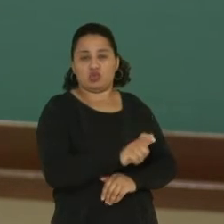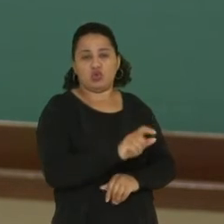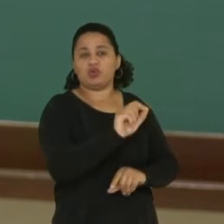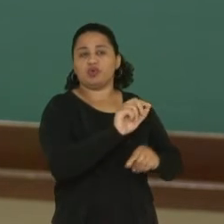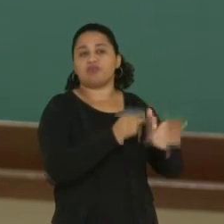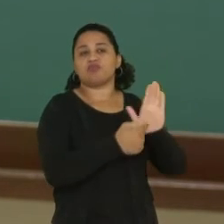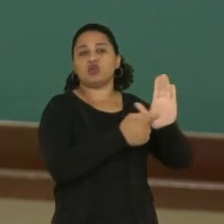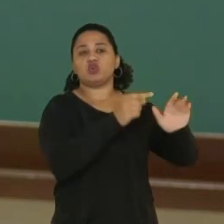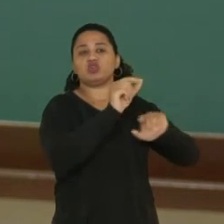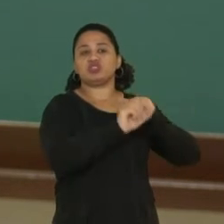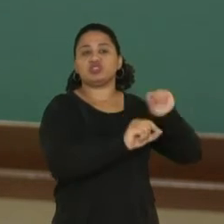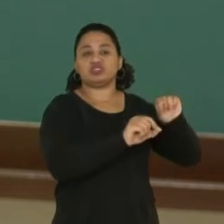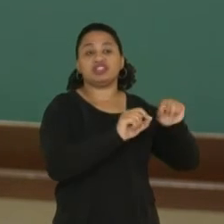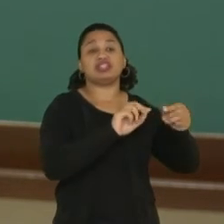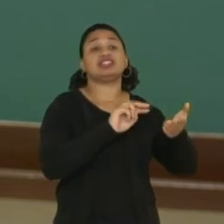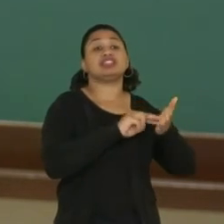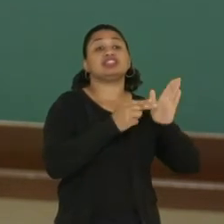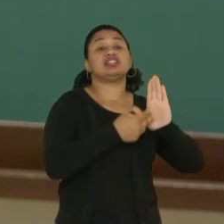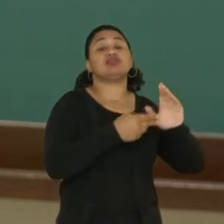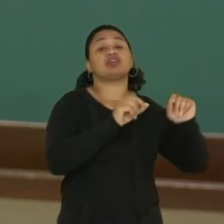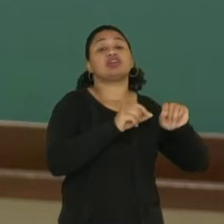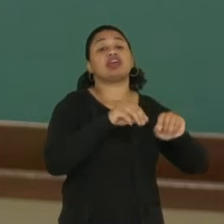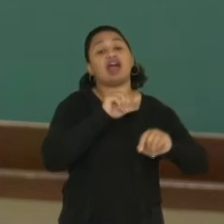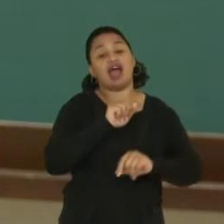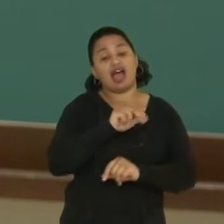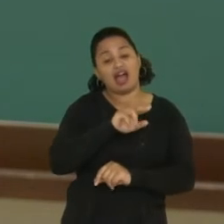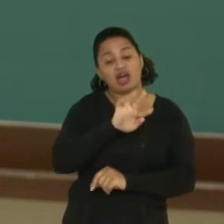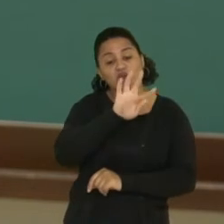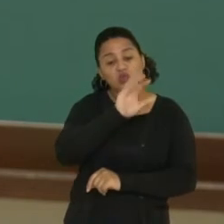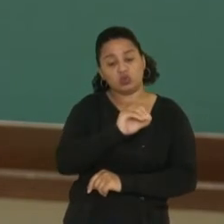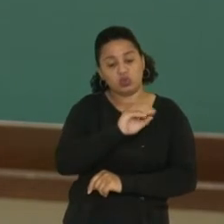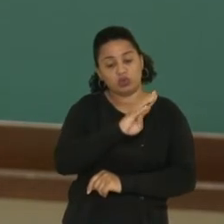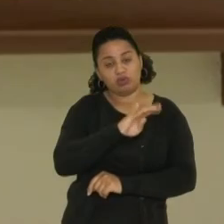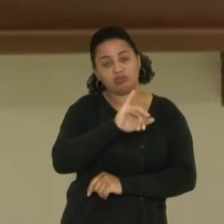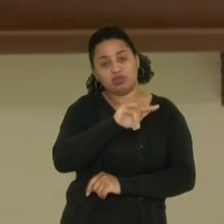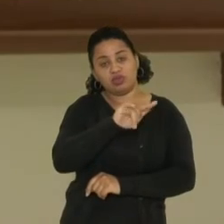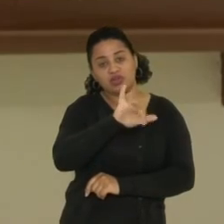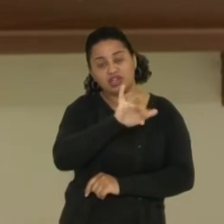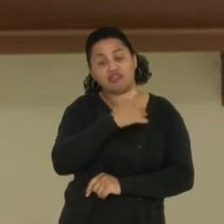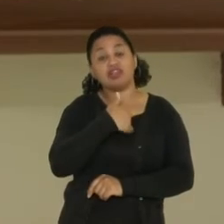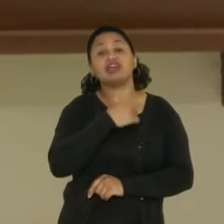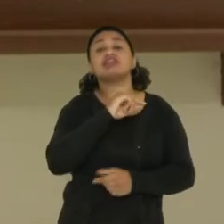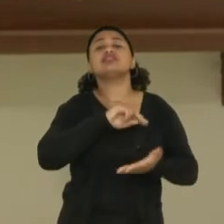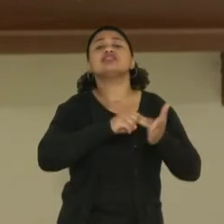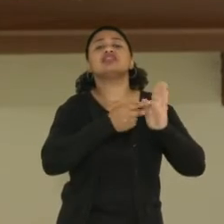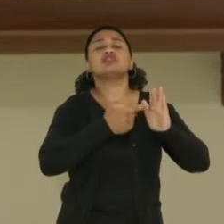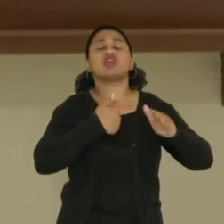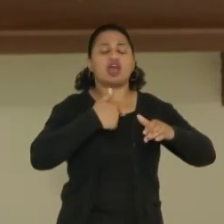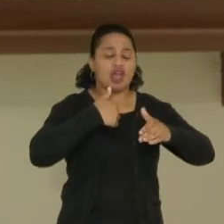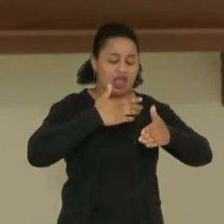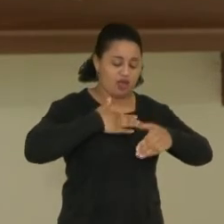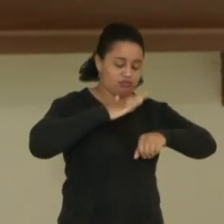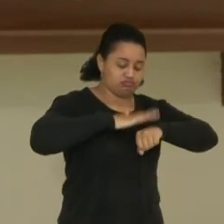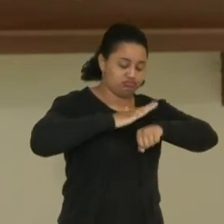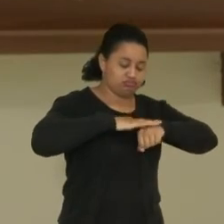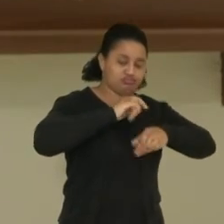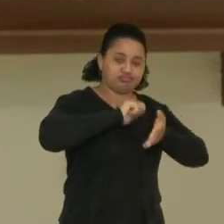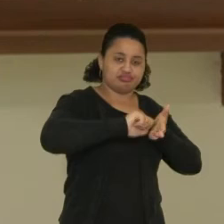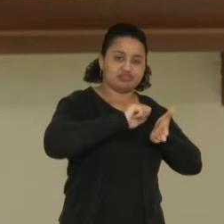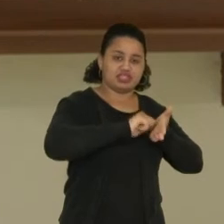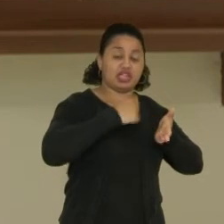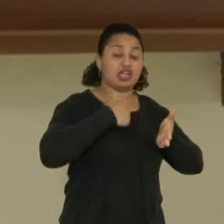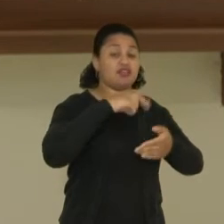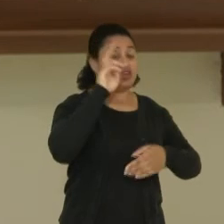Eu posso dizer que demonstra que é uma autobiografia. E o que eu entendo por autobiografia?